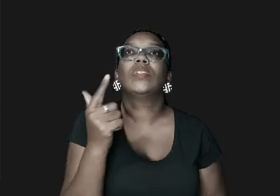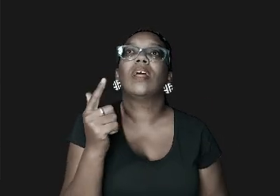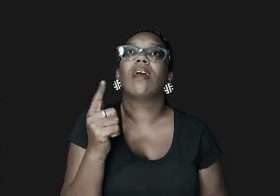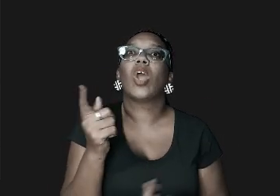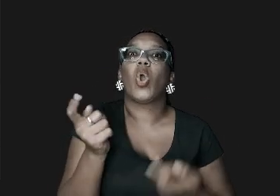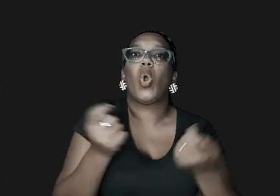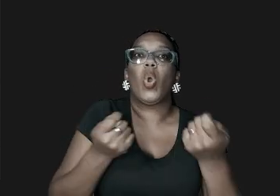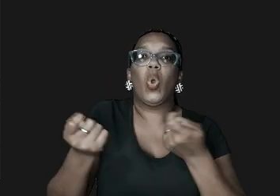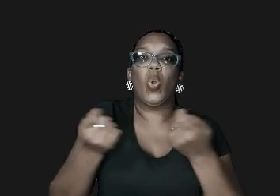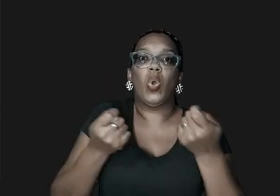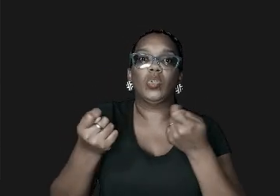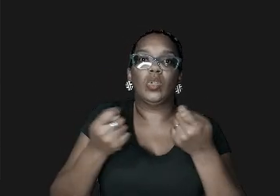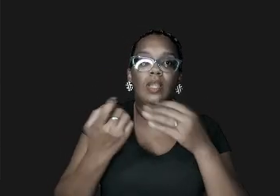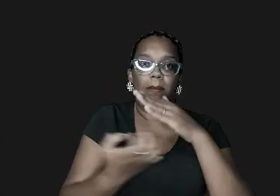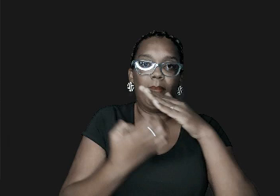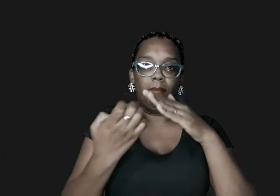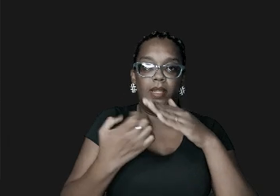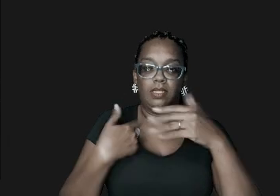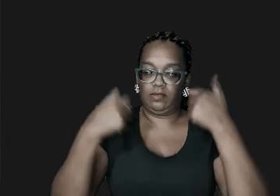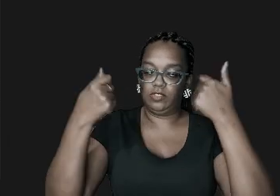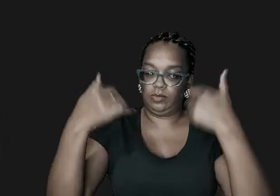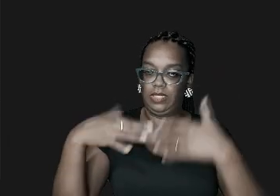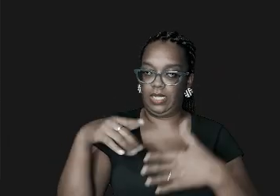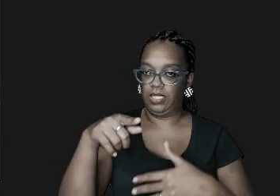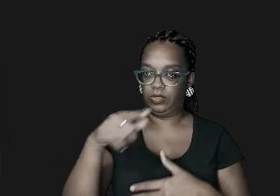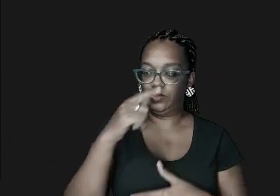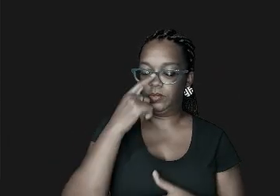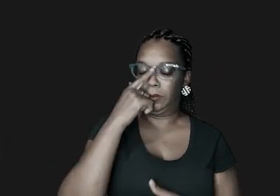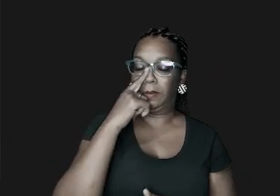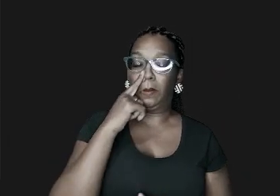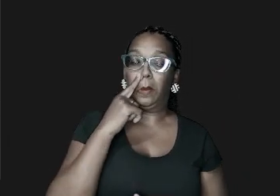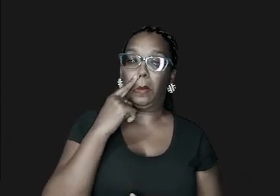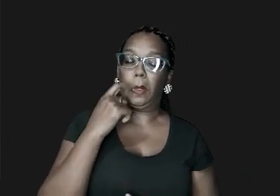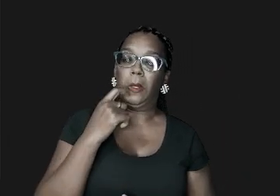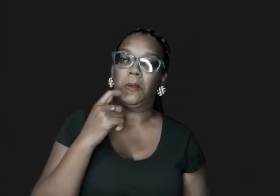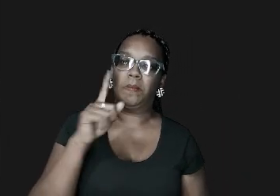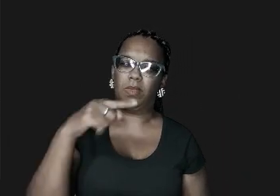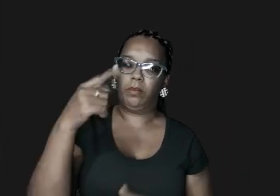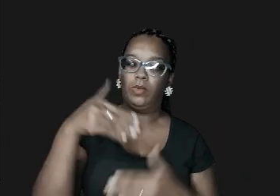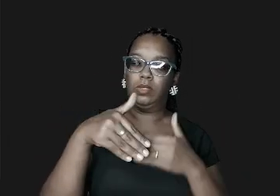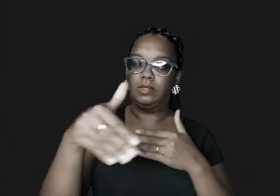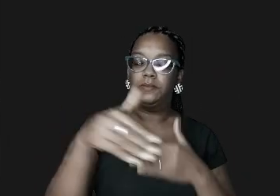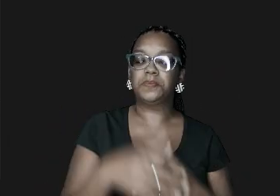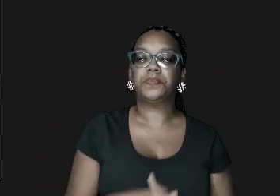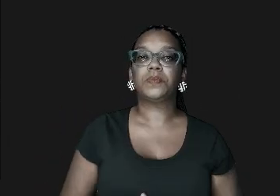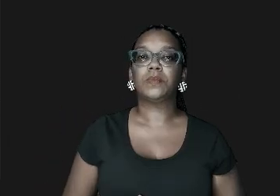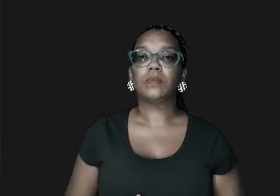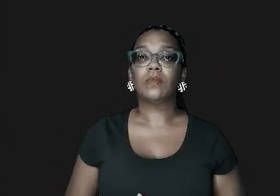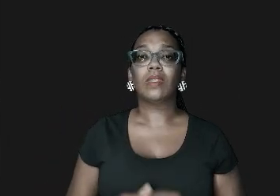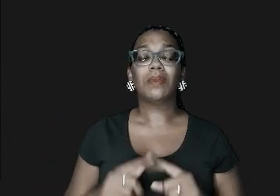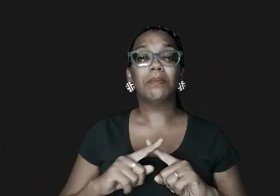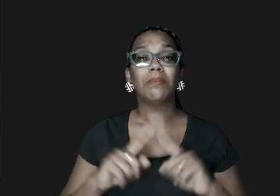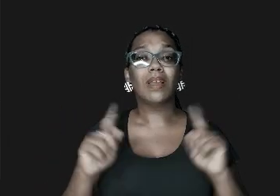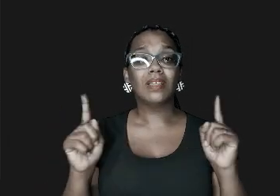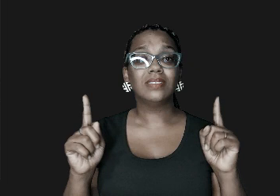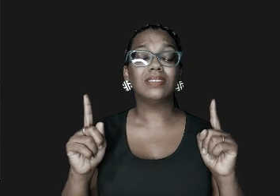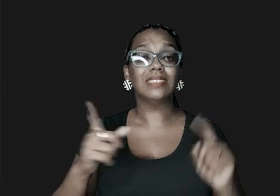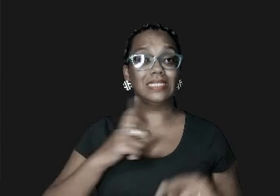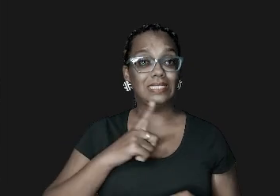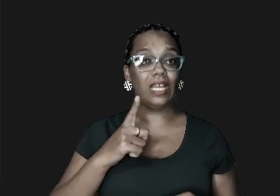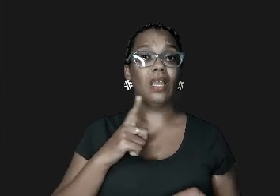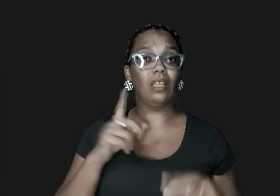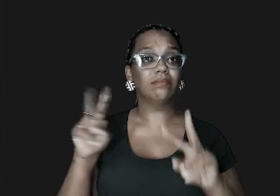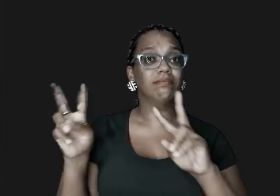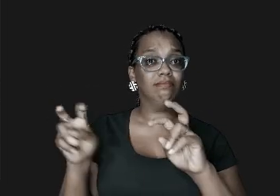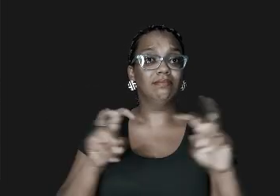influenciador de investimento e não tenha sido um controlador da companhia a gente vai falar esse caso aqui mais para